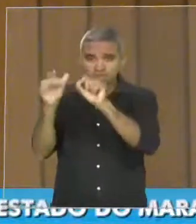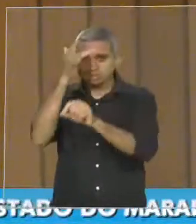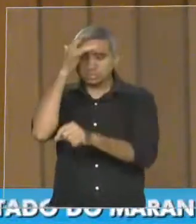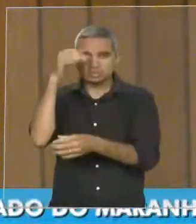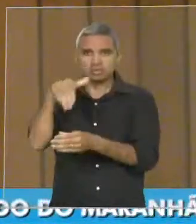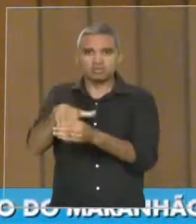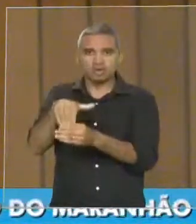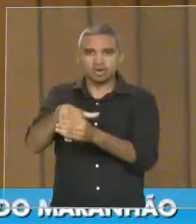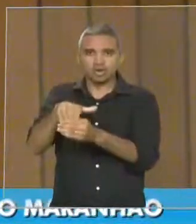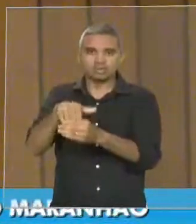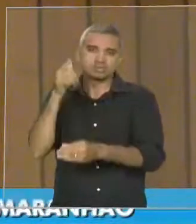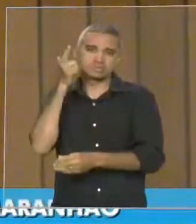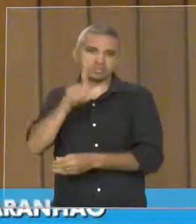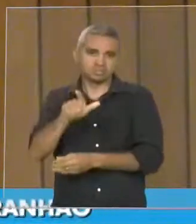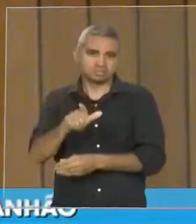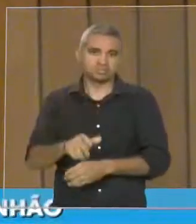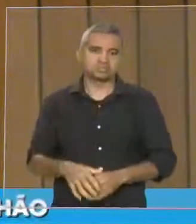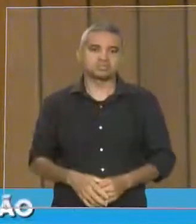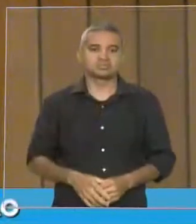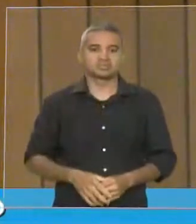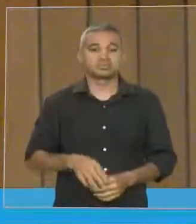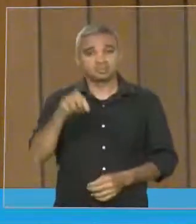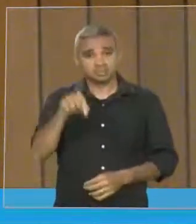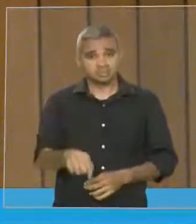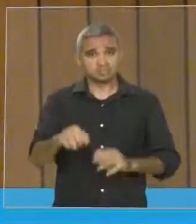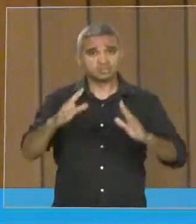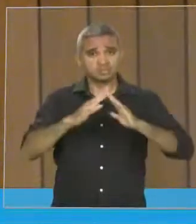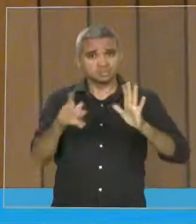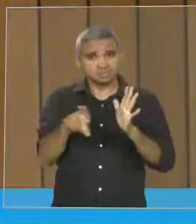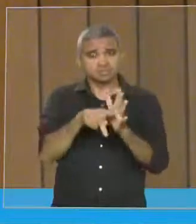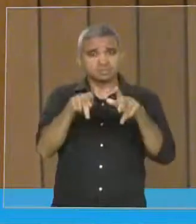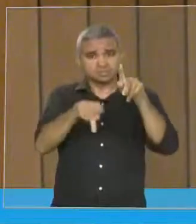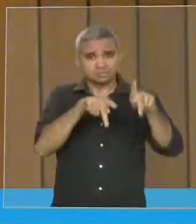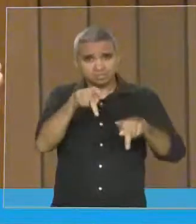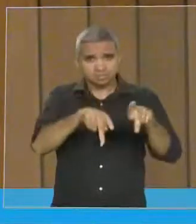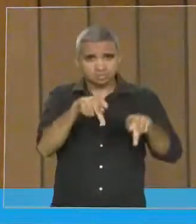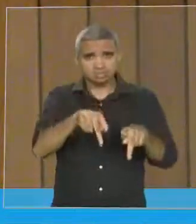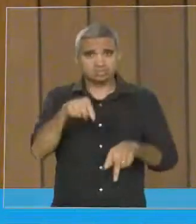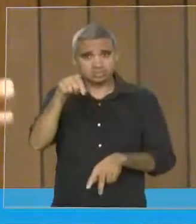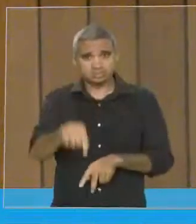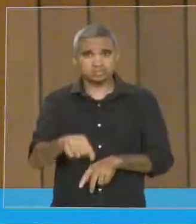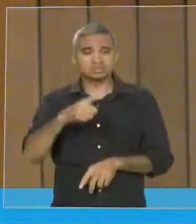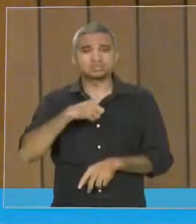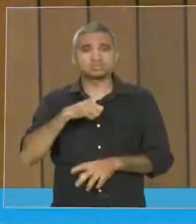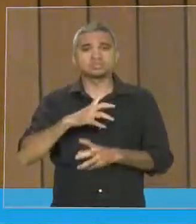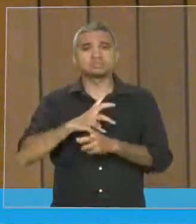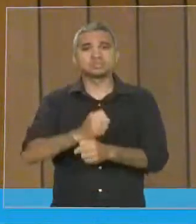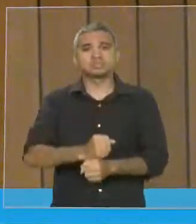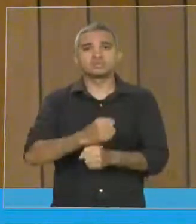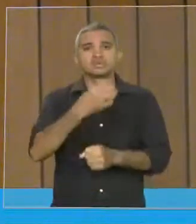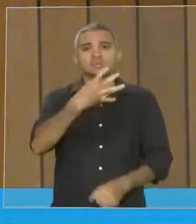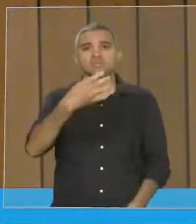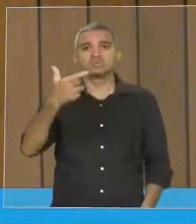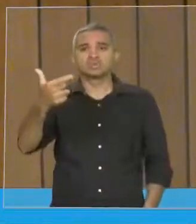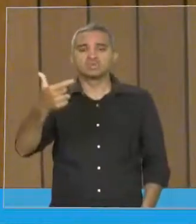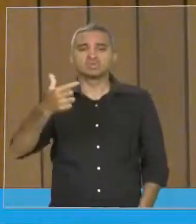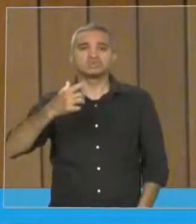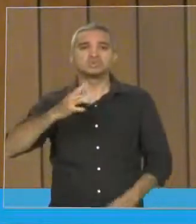da Constituição. E esta é a casa do povo. Aqui estão 42 representantes do